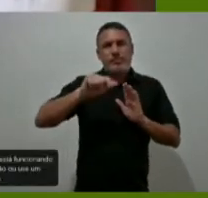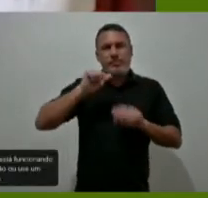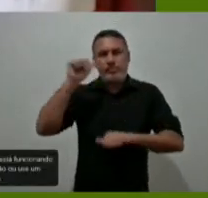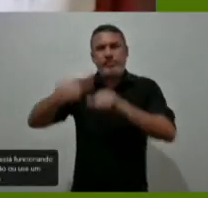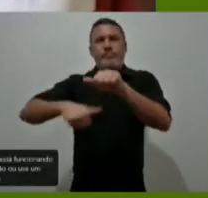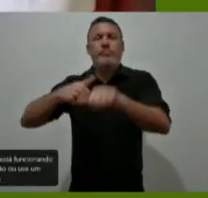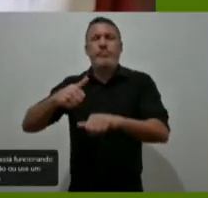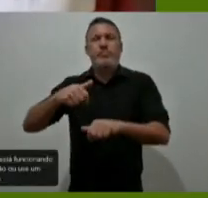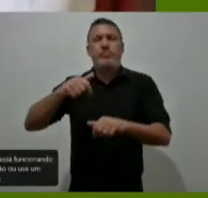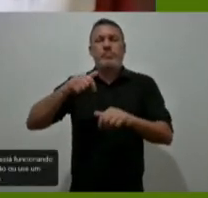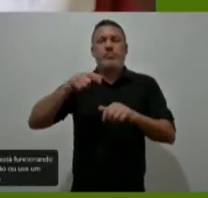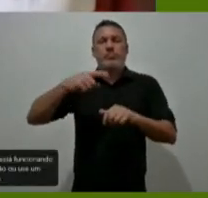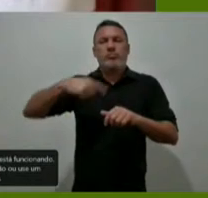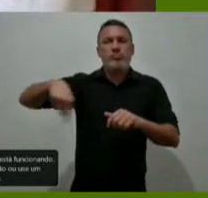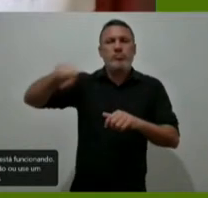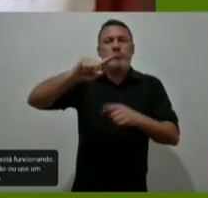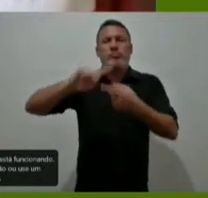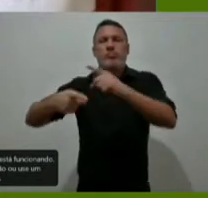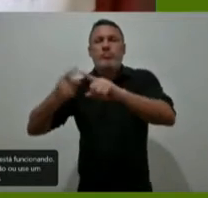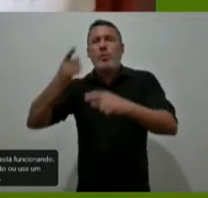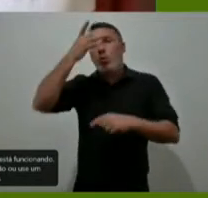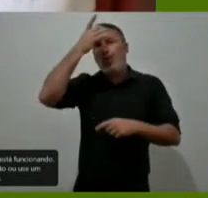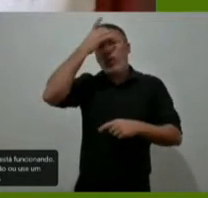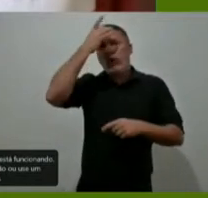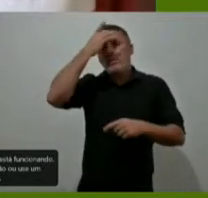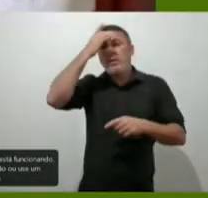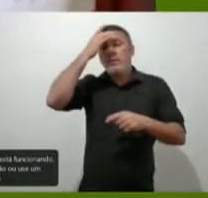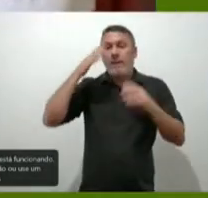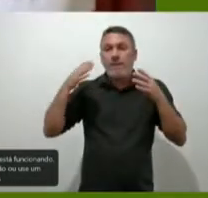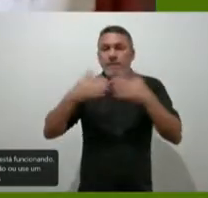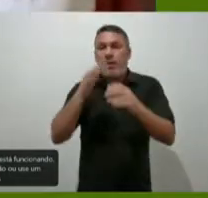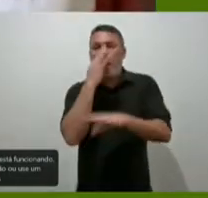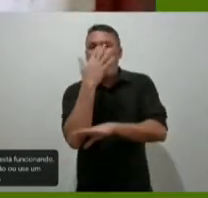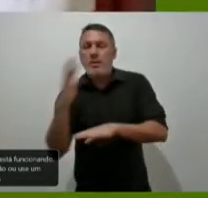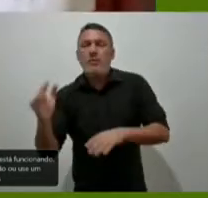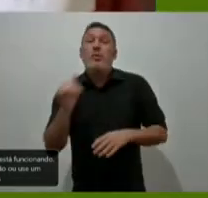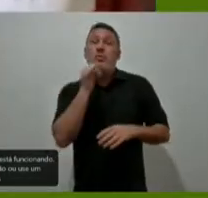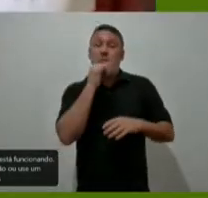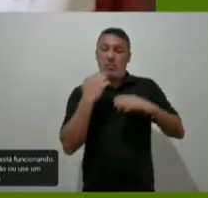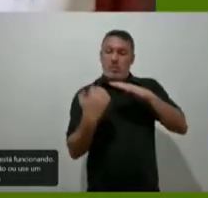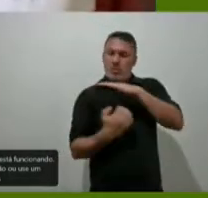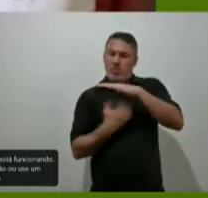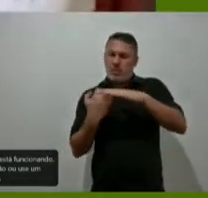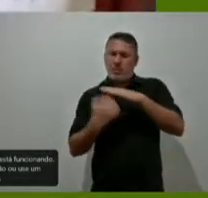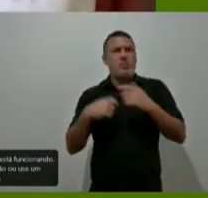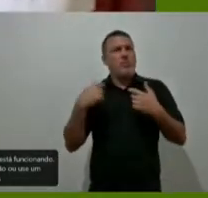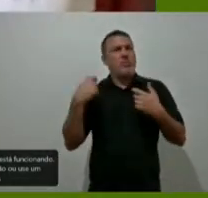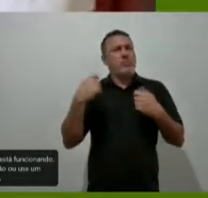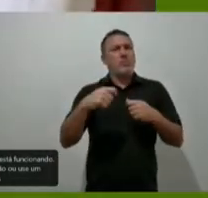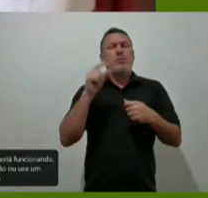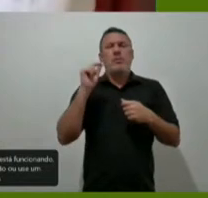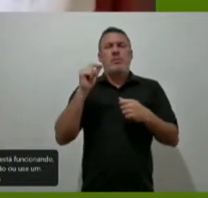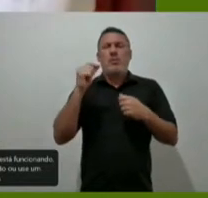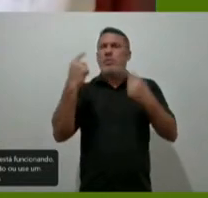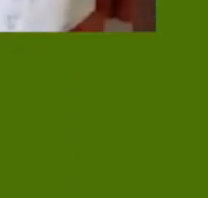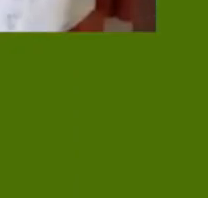uma preparação, uma formação do mundo empresarial no sentido deles